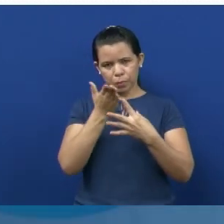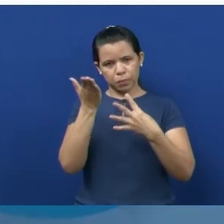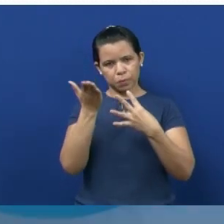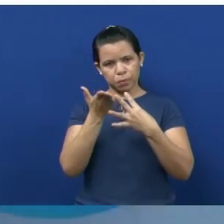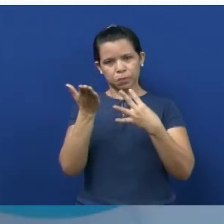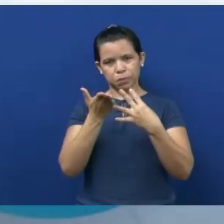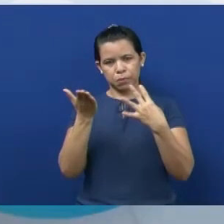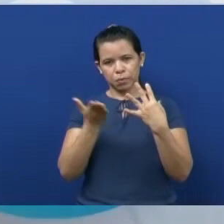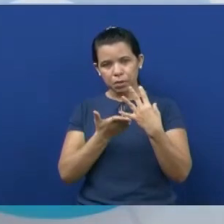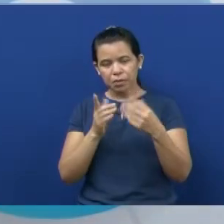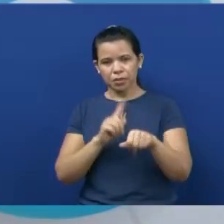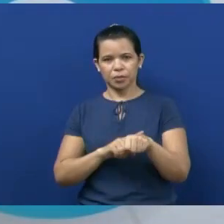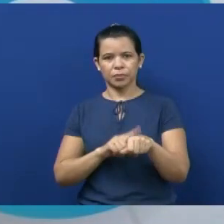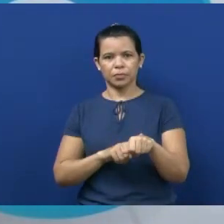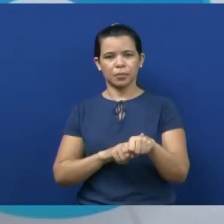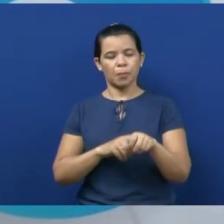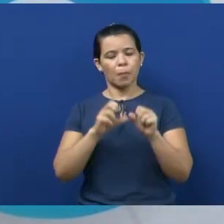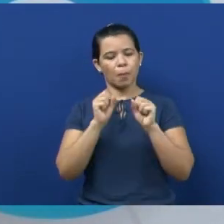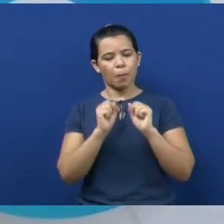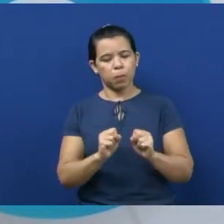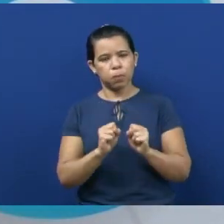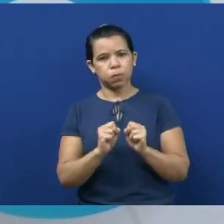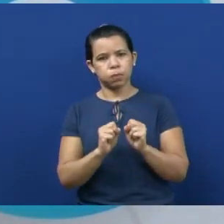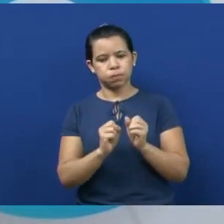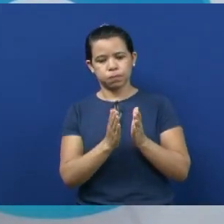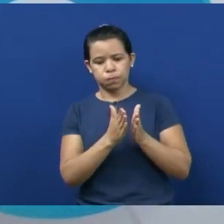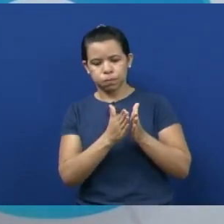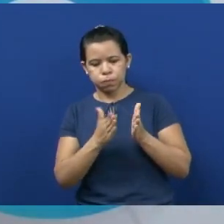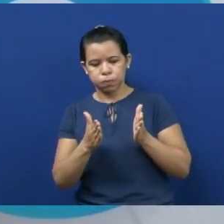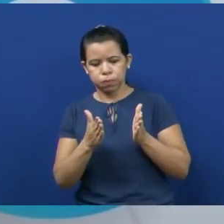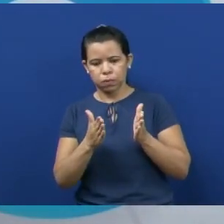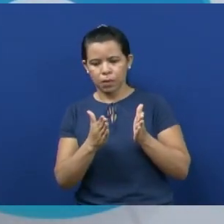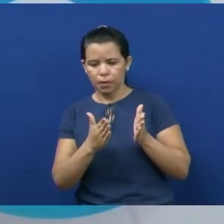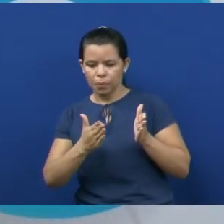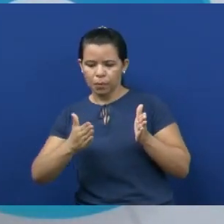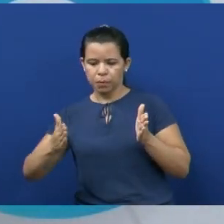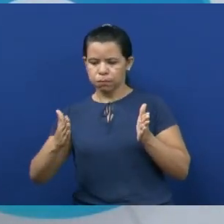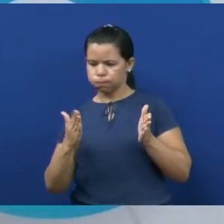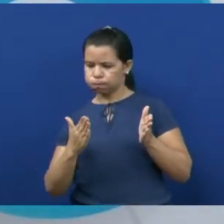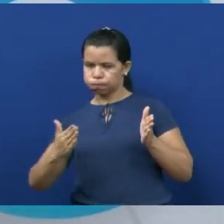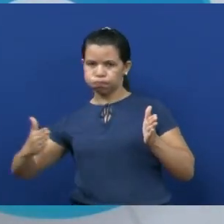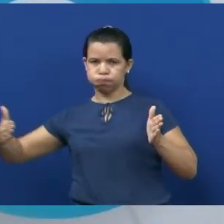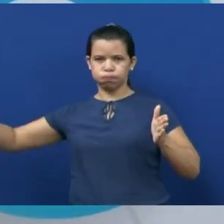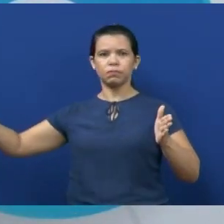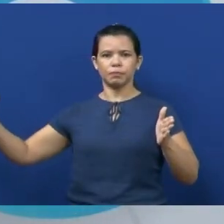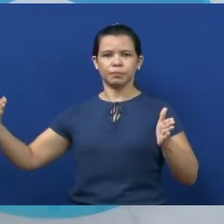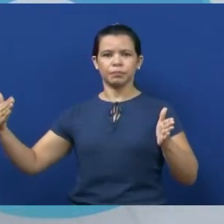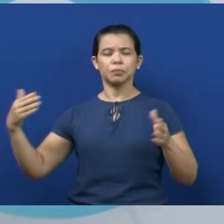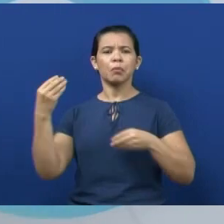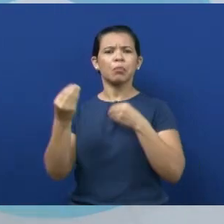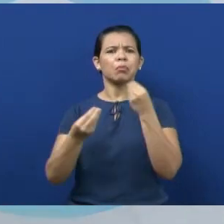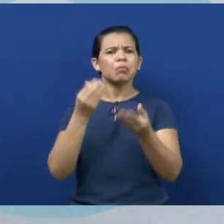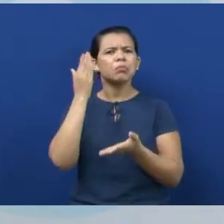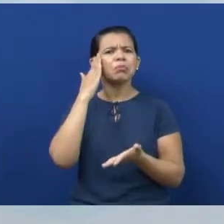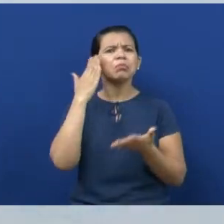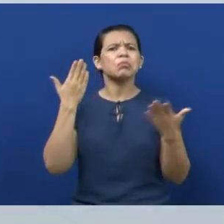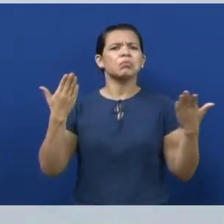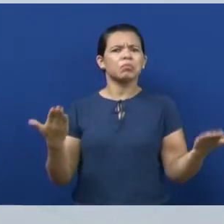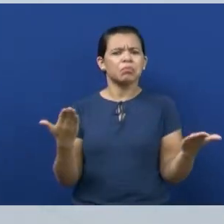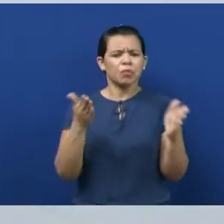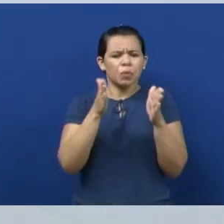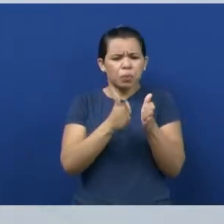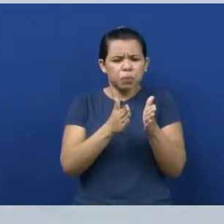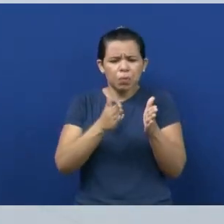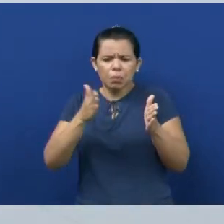O tempo pode ter uma curta, uma média ou uma longa duração. Como compreender isso, professora? O que é